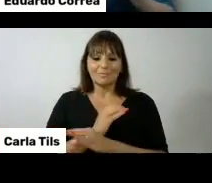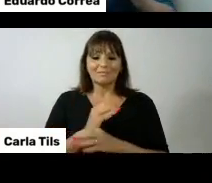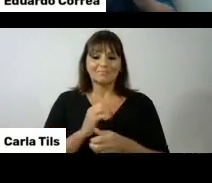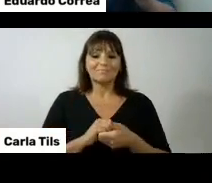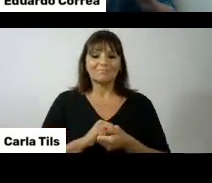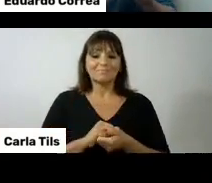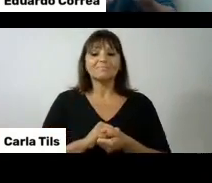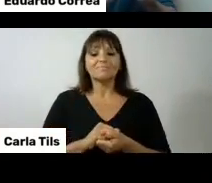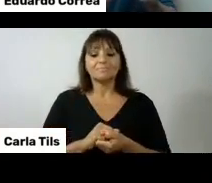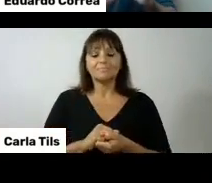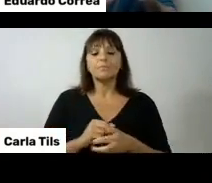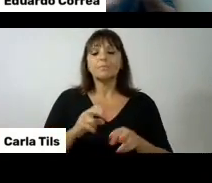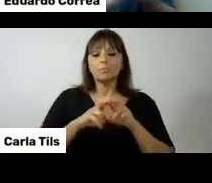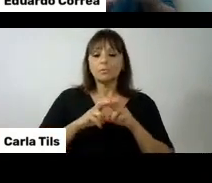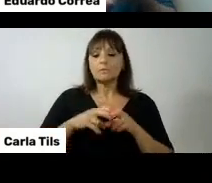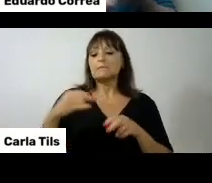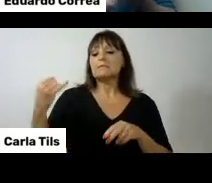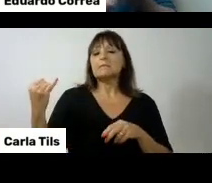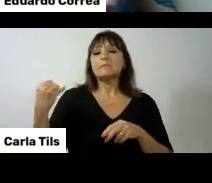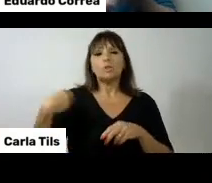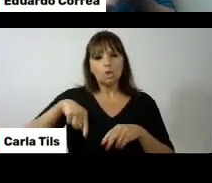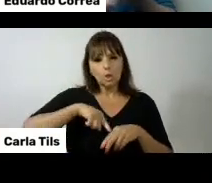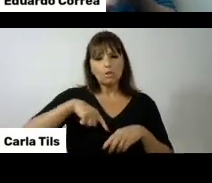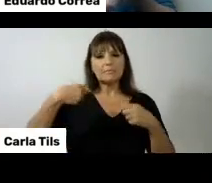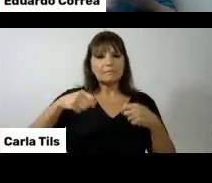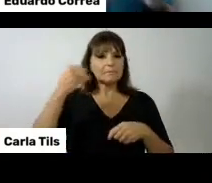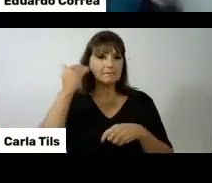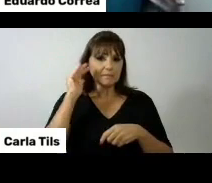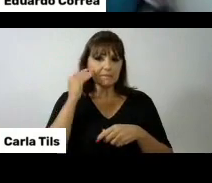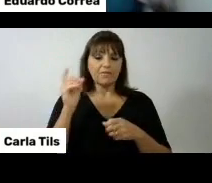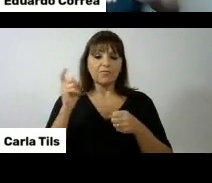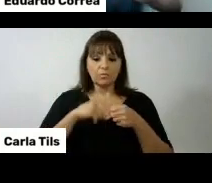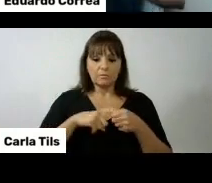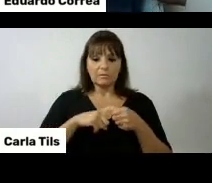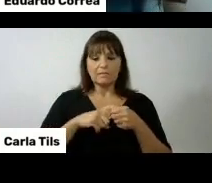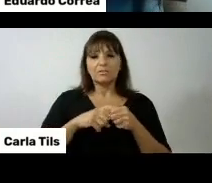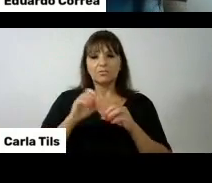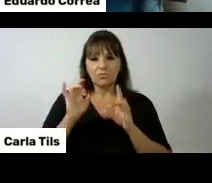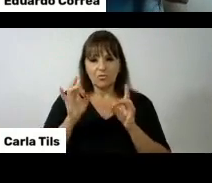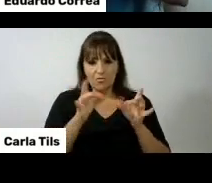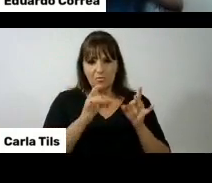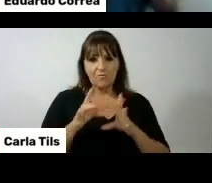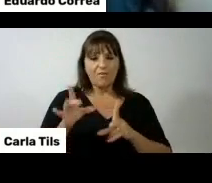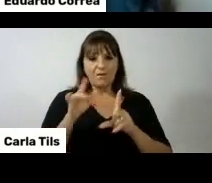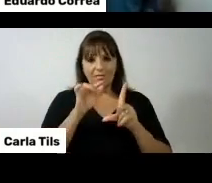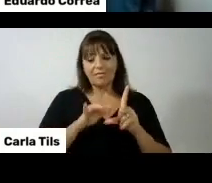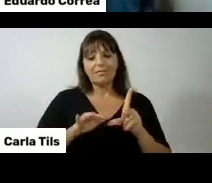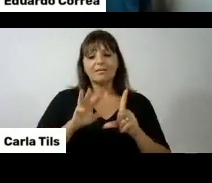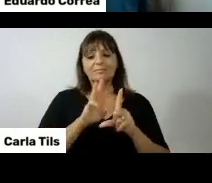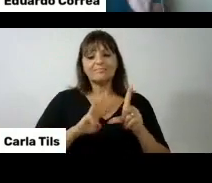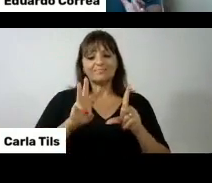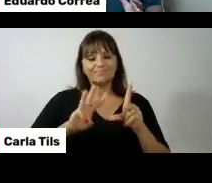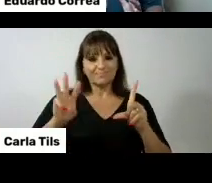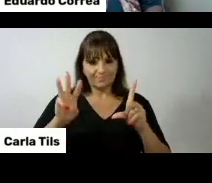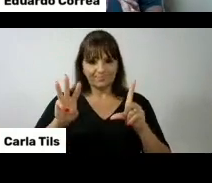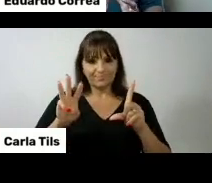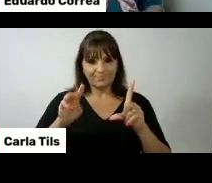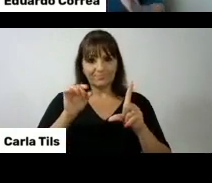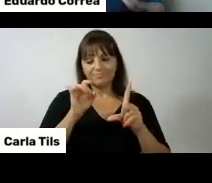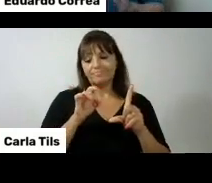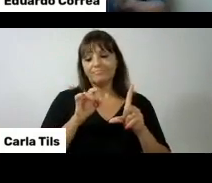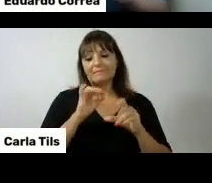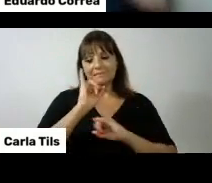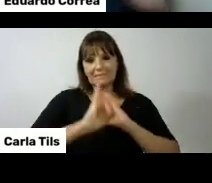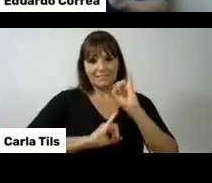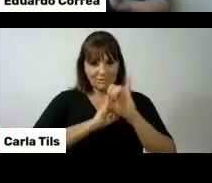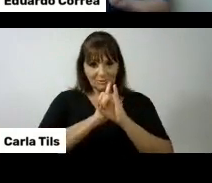que, agora sim, voltando para e-commerce, o nosso e-commerce ele é projetado de diversas maneiras